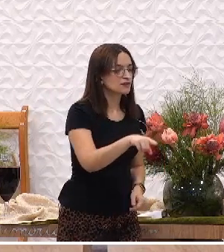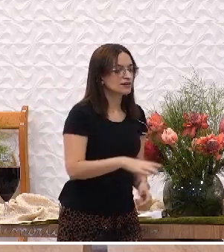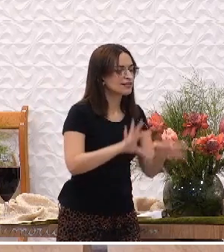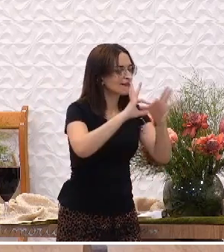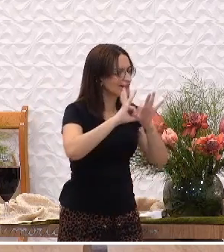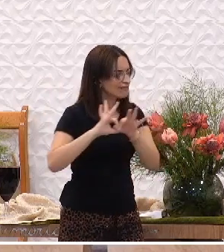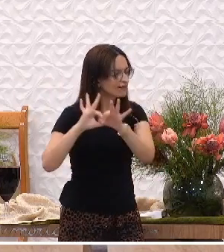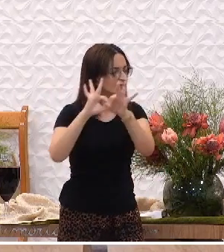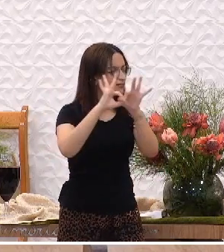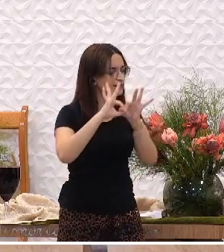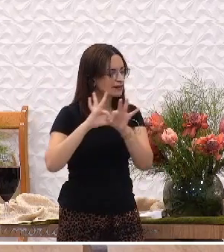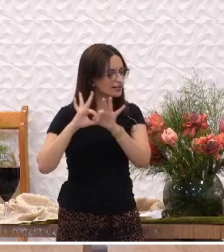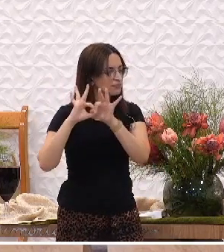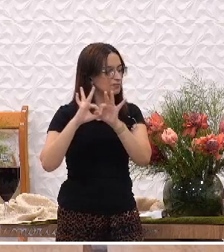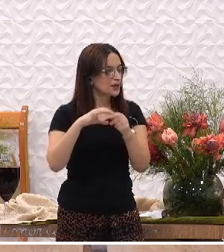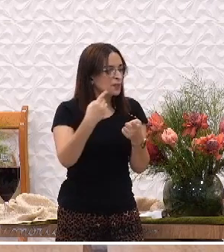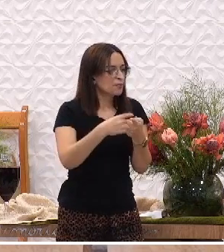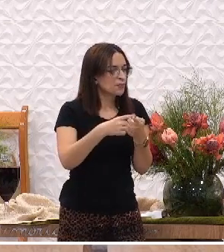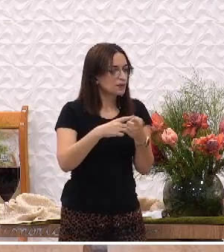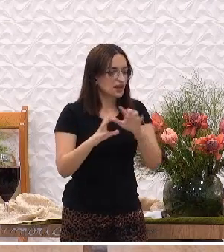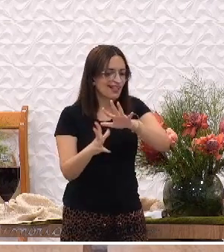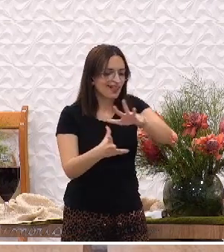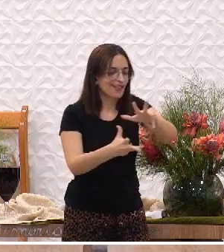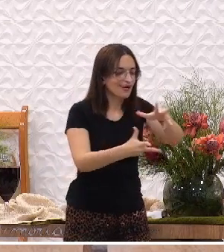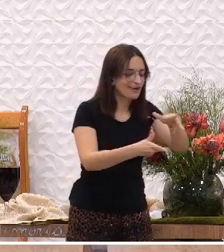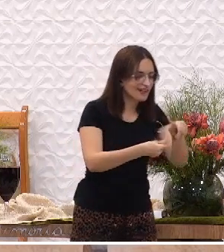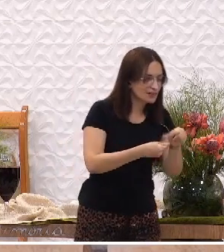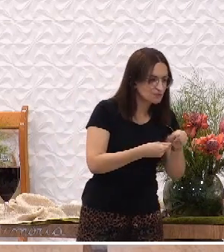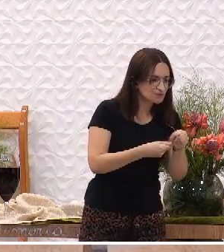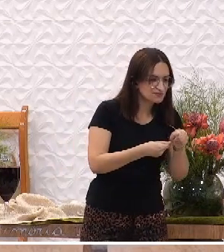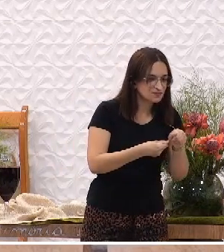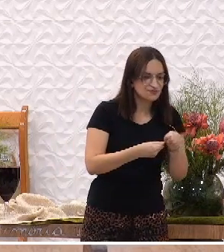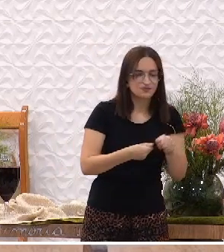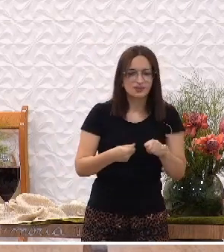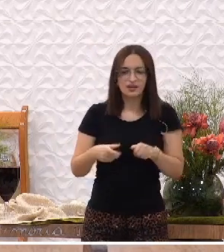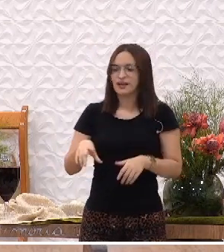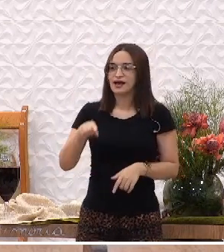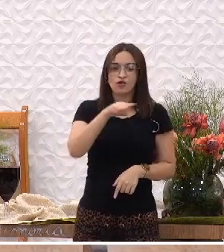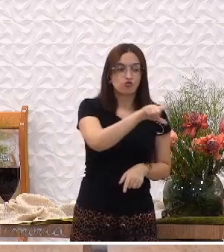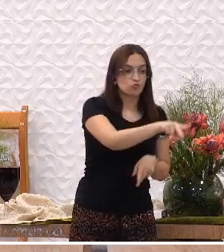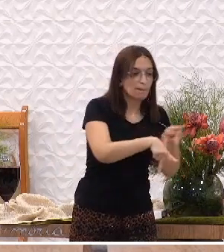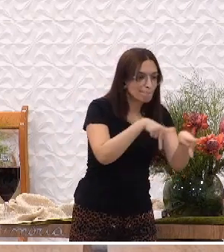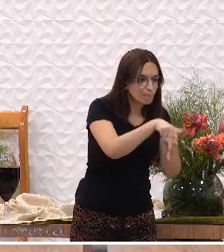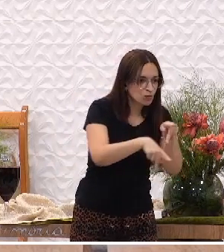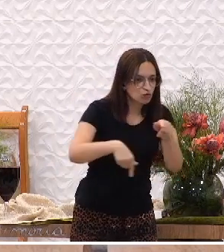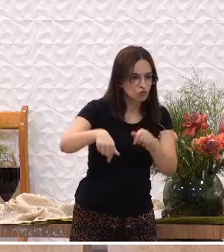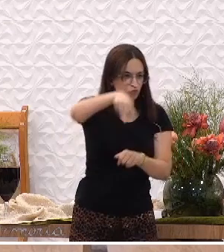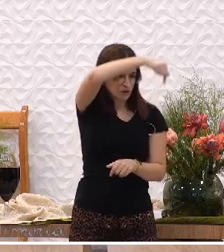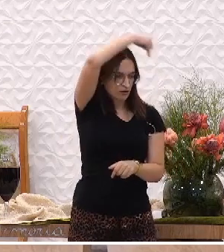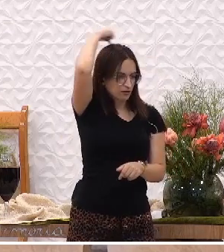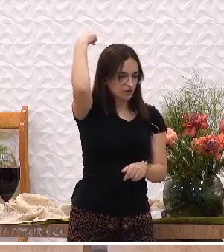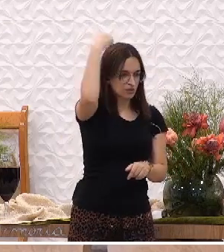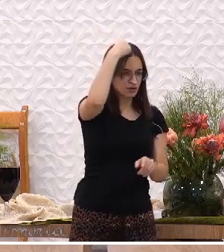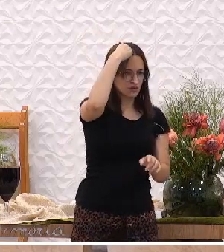os povos, porque toda a terra é minha. E vocês serão para mim um reino de sacerdotes e uma nação santa. São estas as palavras que